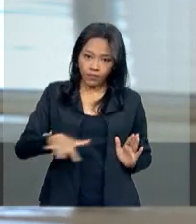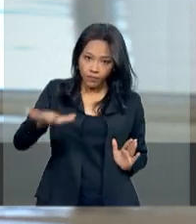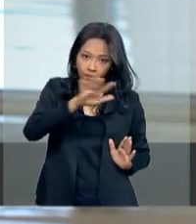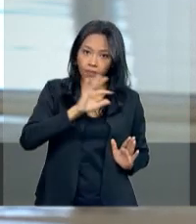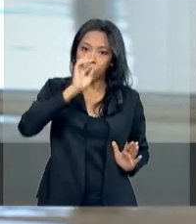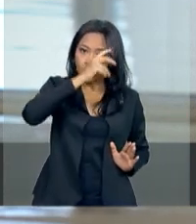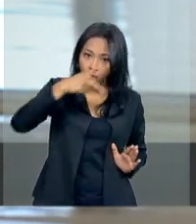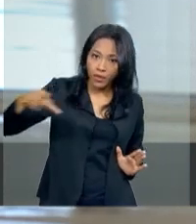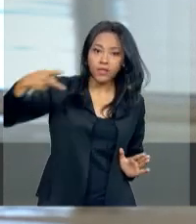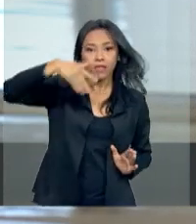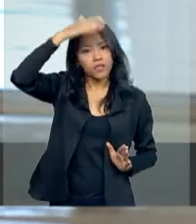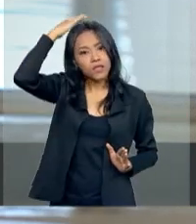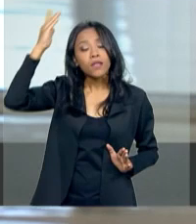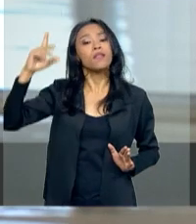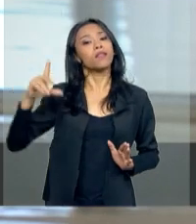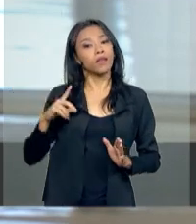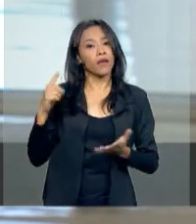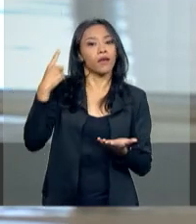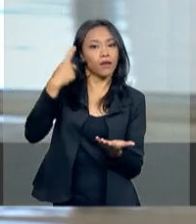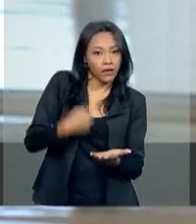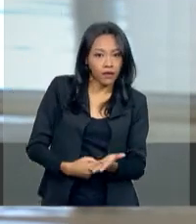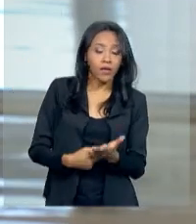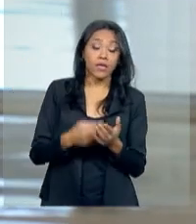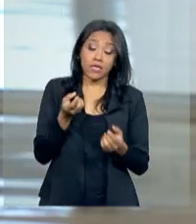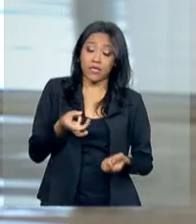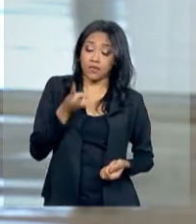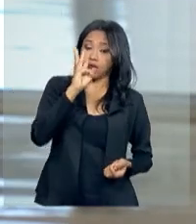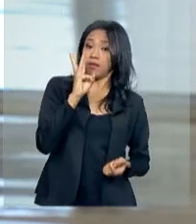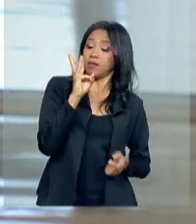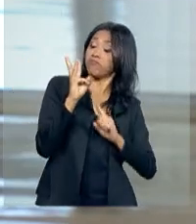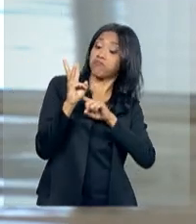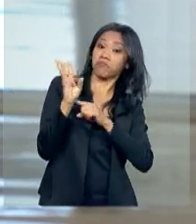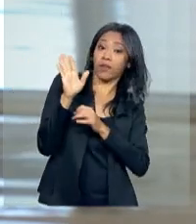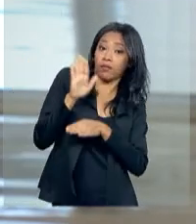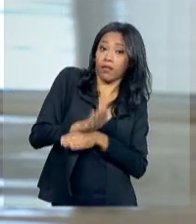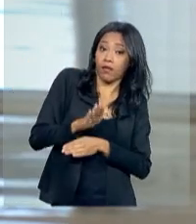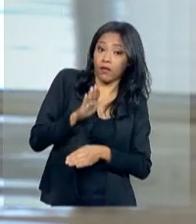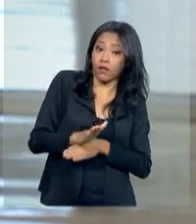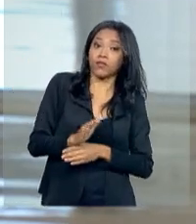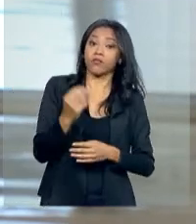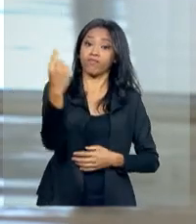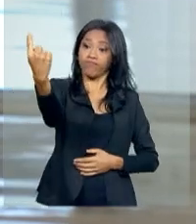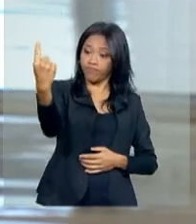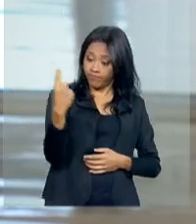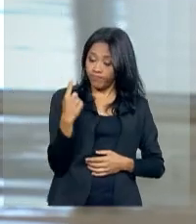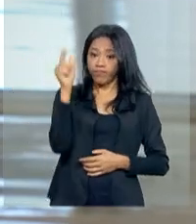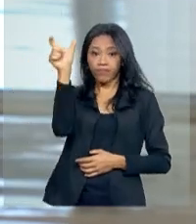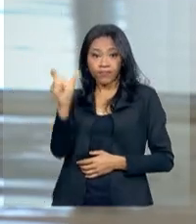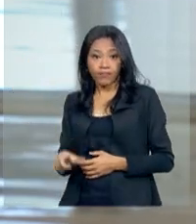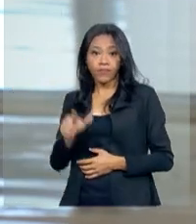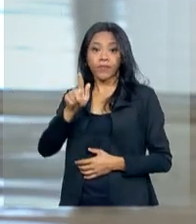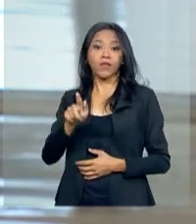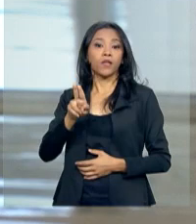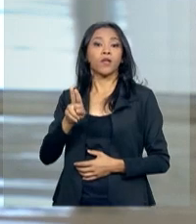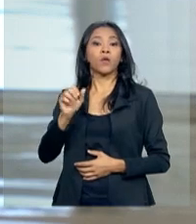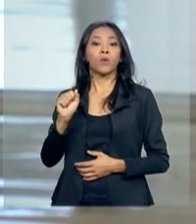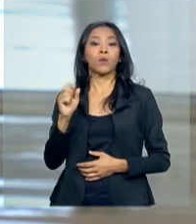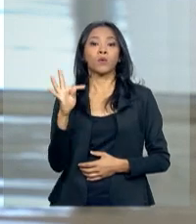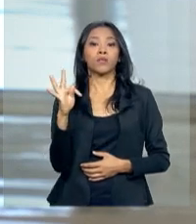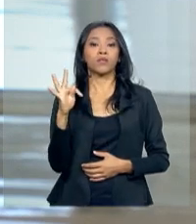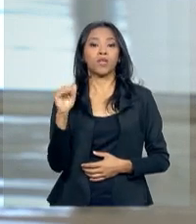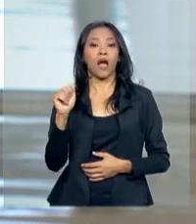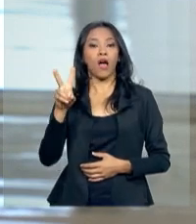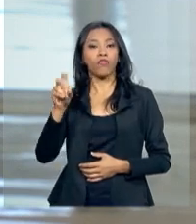temer tem agenda às três da tarde é temer recebe o gustavo rocha ministro dos direitos humanos